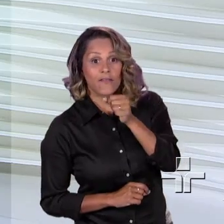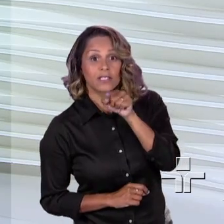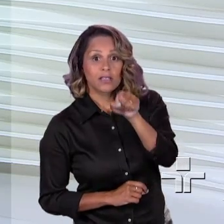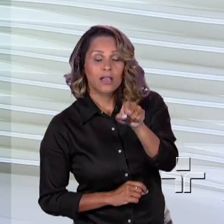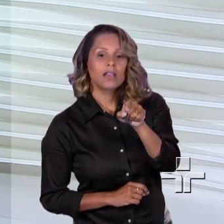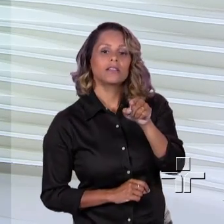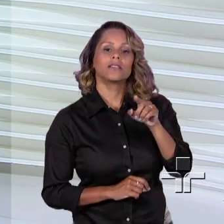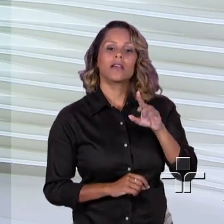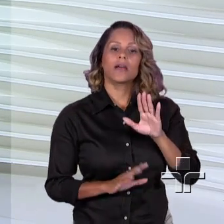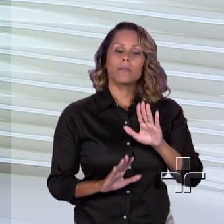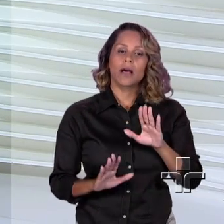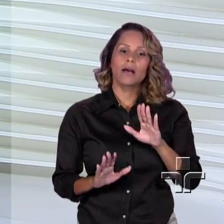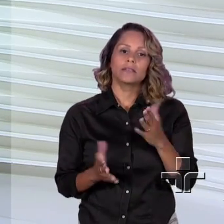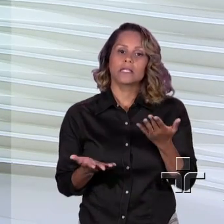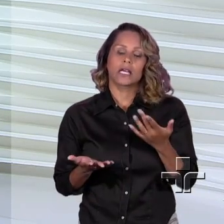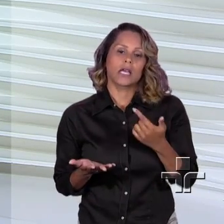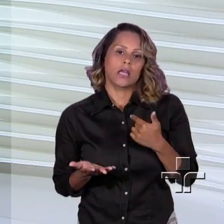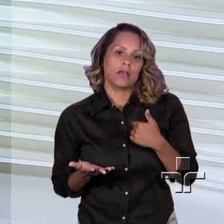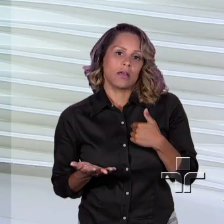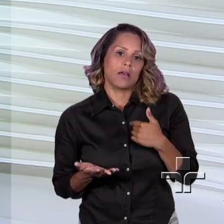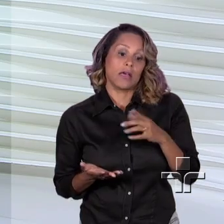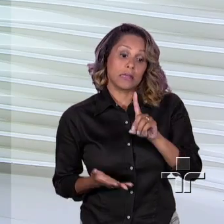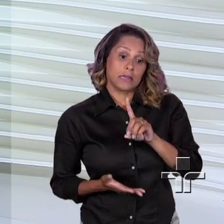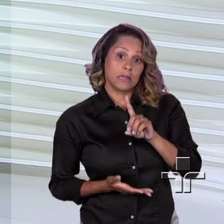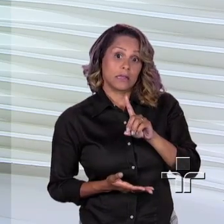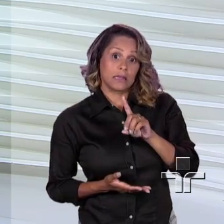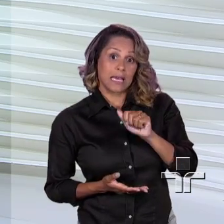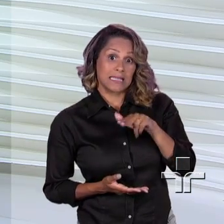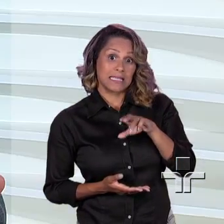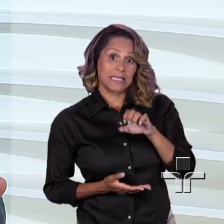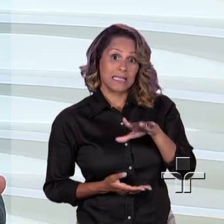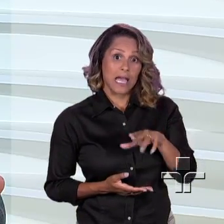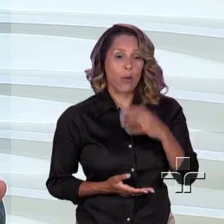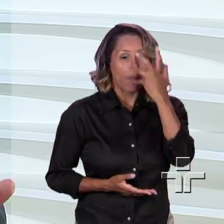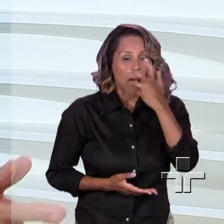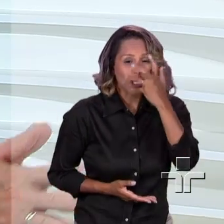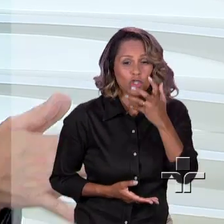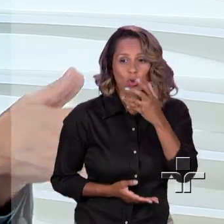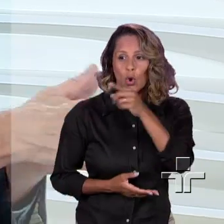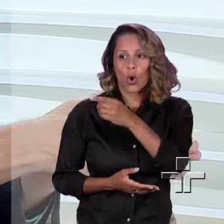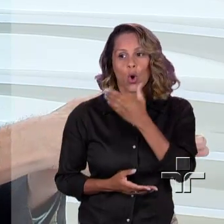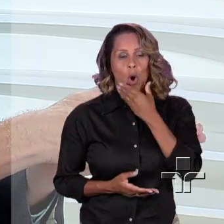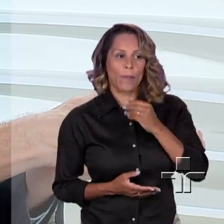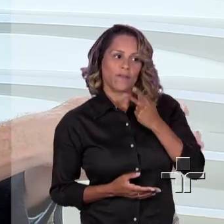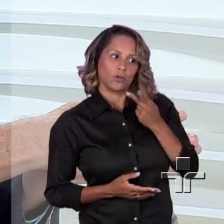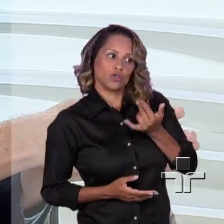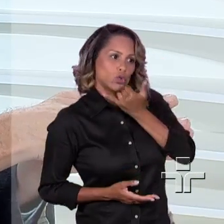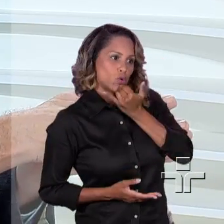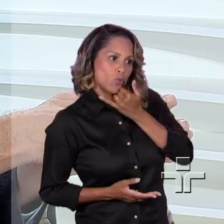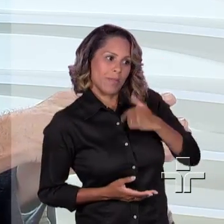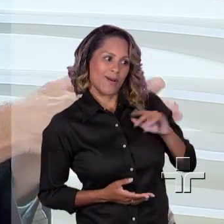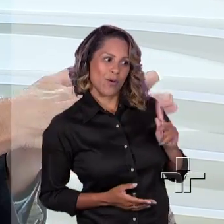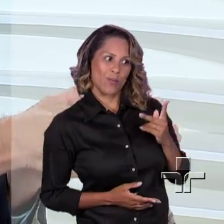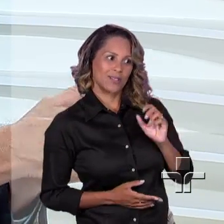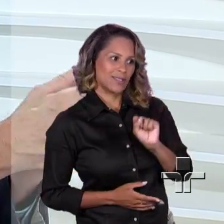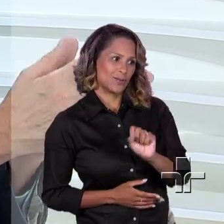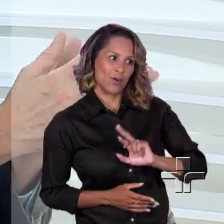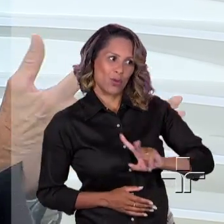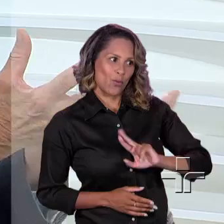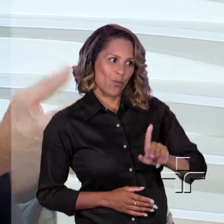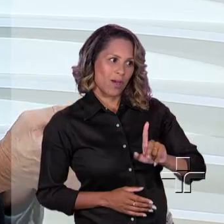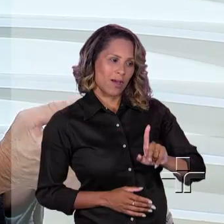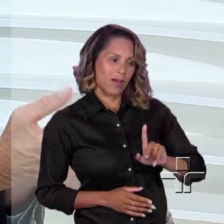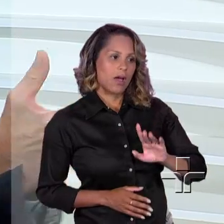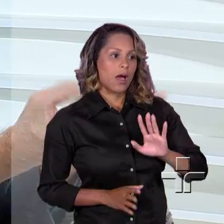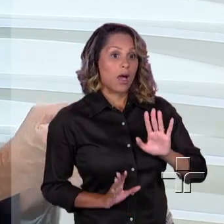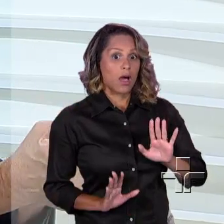Daniel, não sou homossexual. Daniel entrou em crise e foi chorando e foi justamente falar com Dilma. E Dilma foi